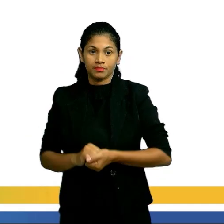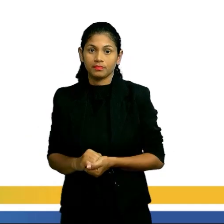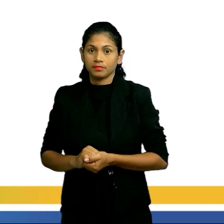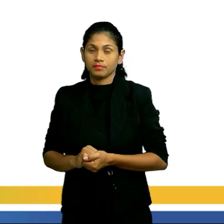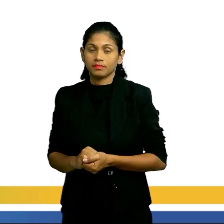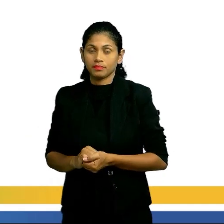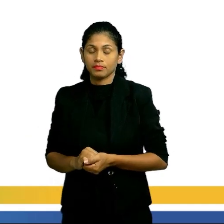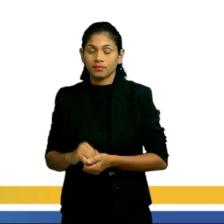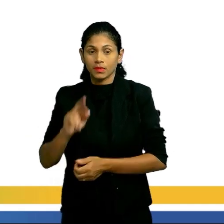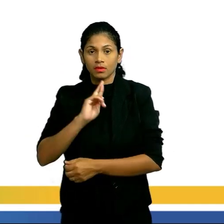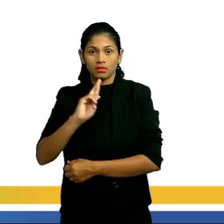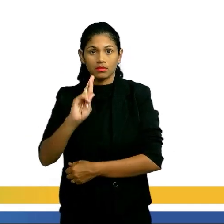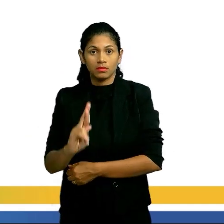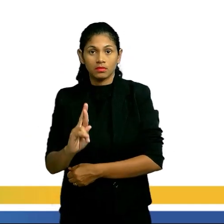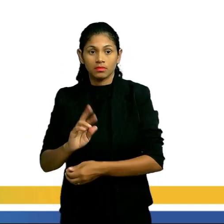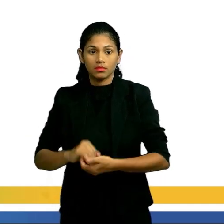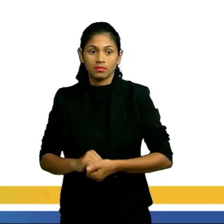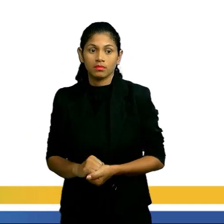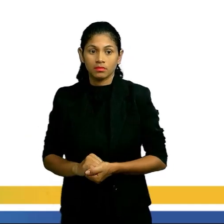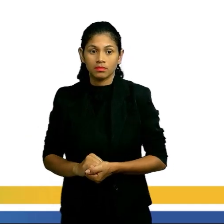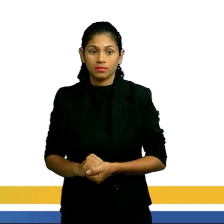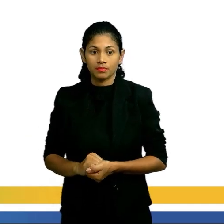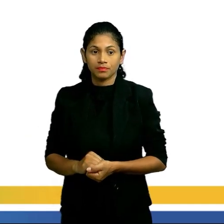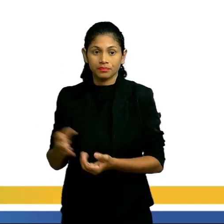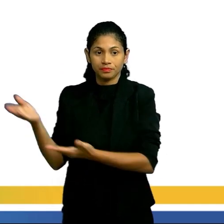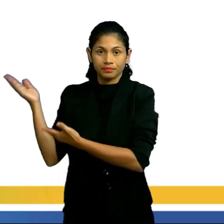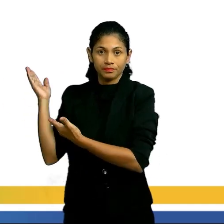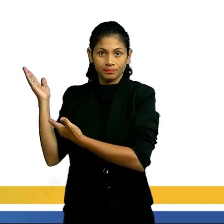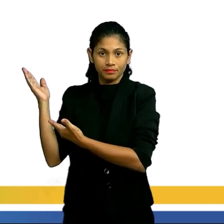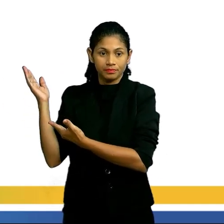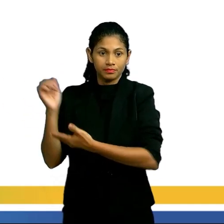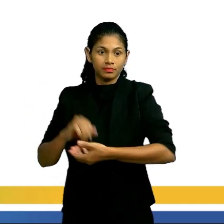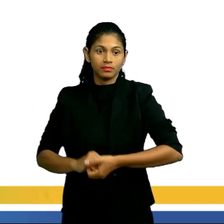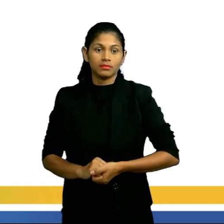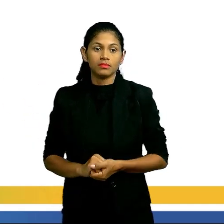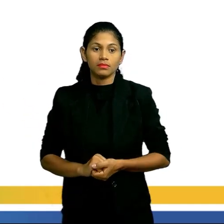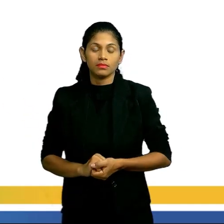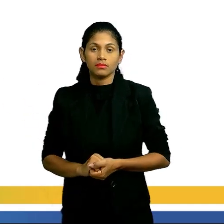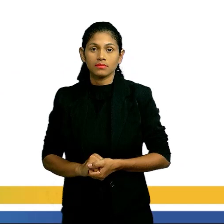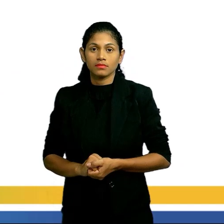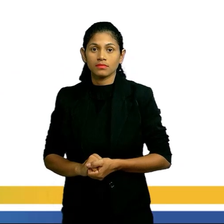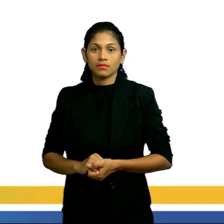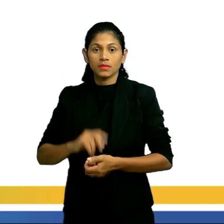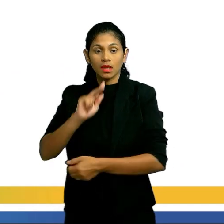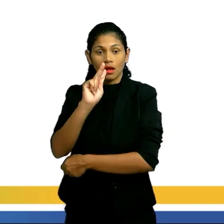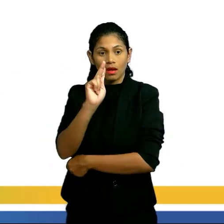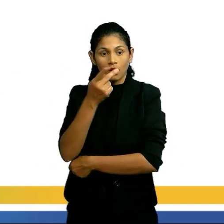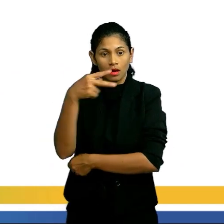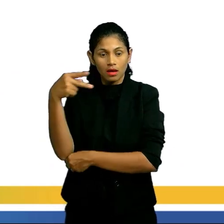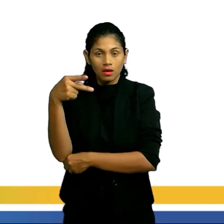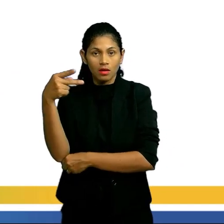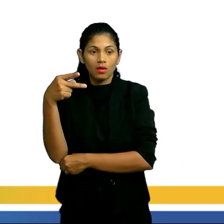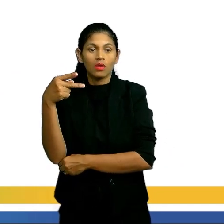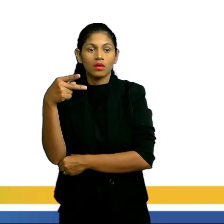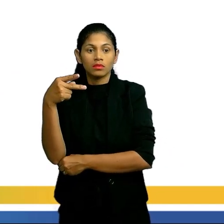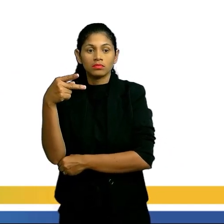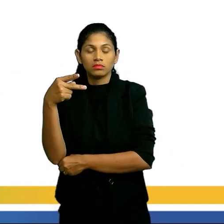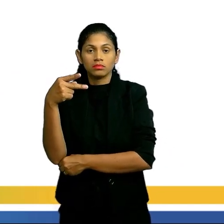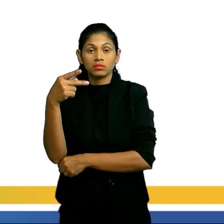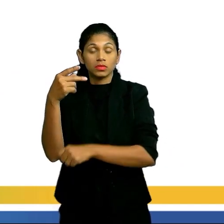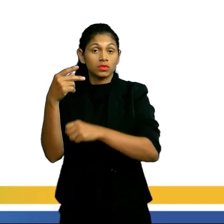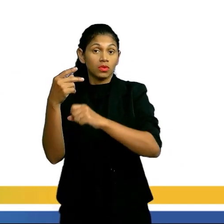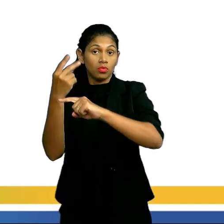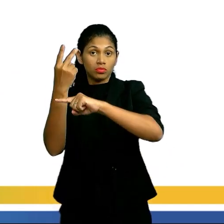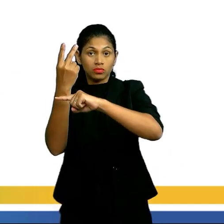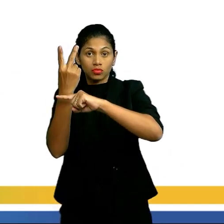Então, resolvendo, fica da seguinte maneira. 2 vezes